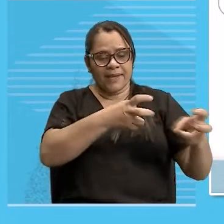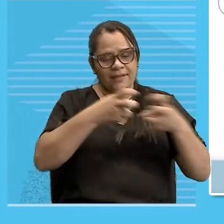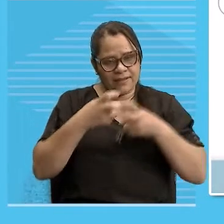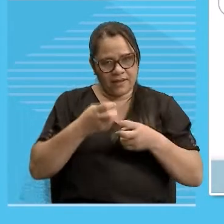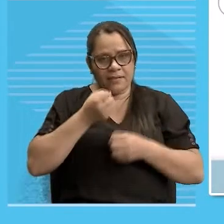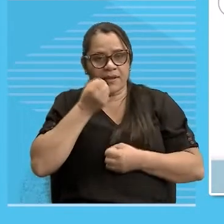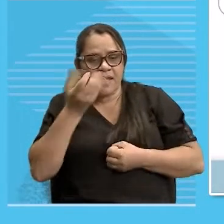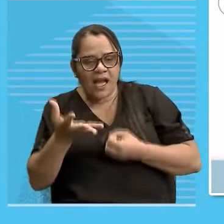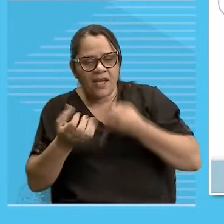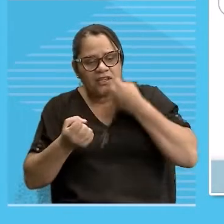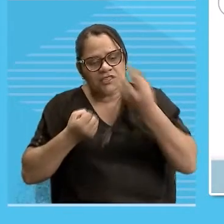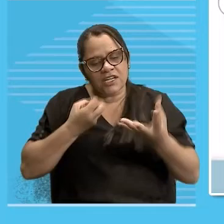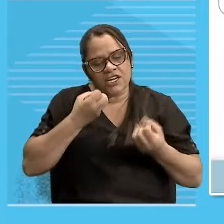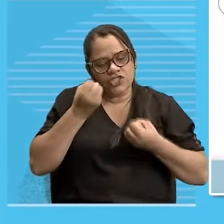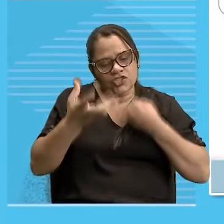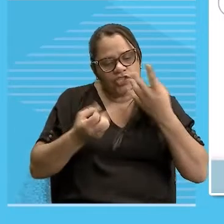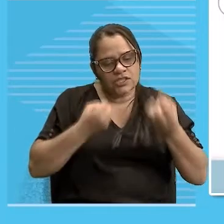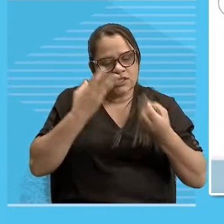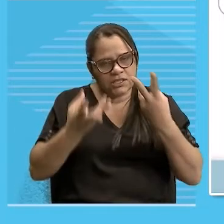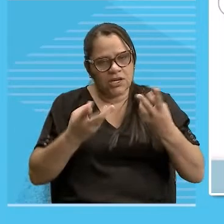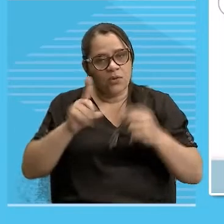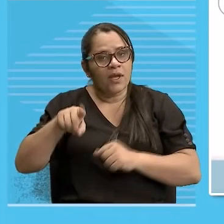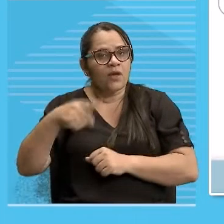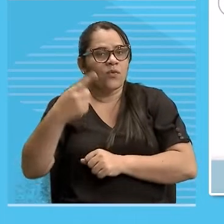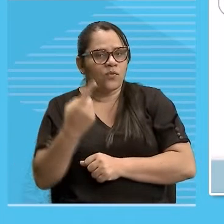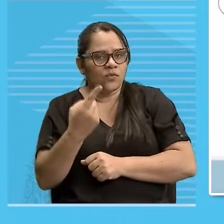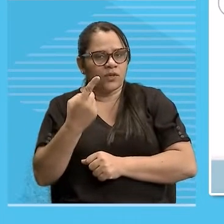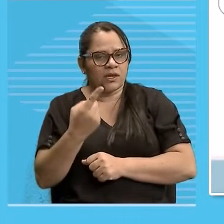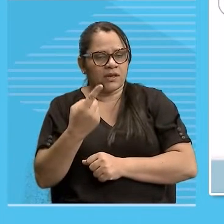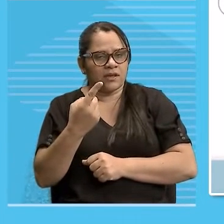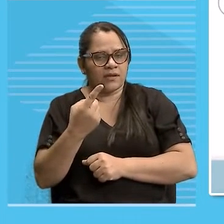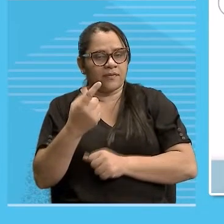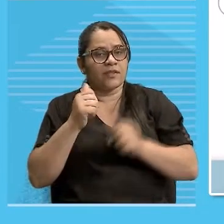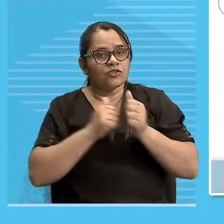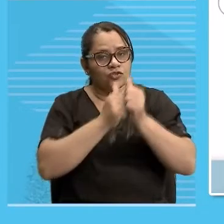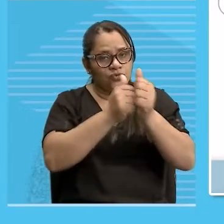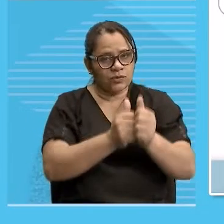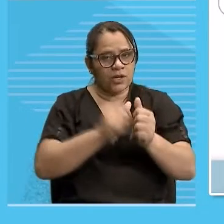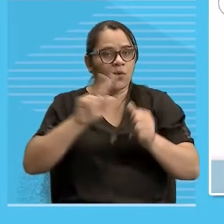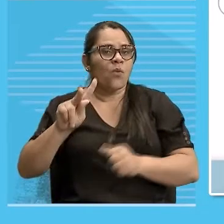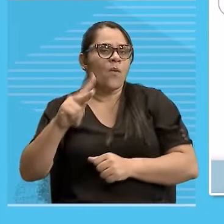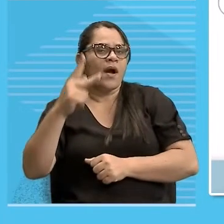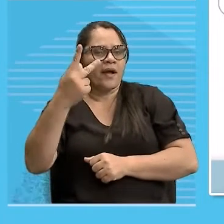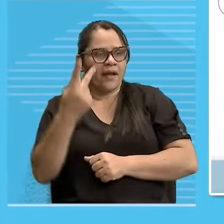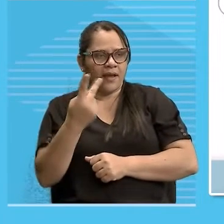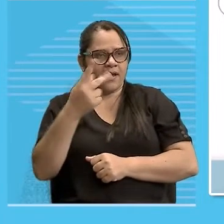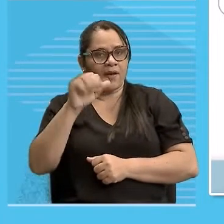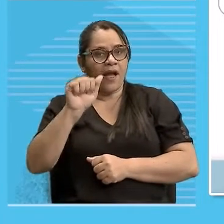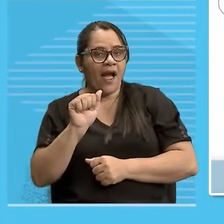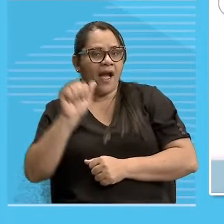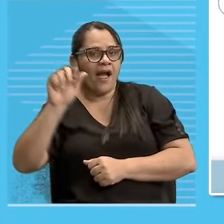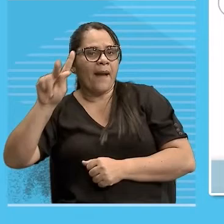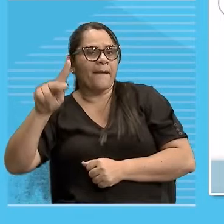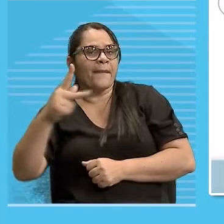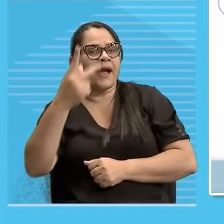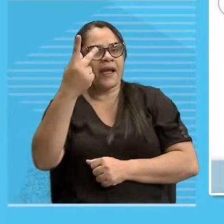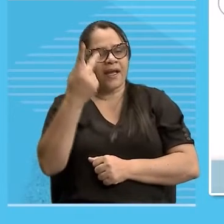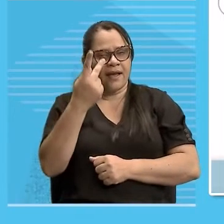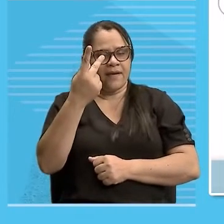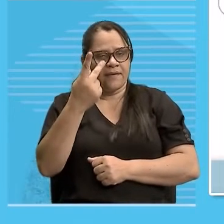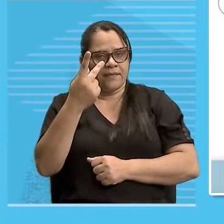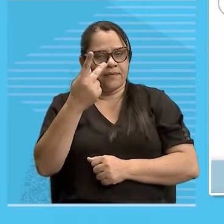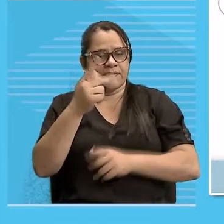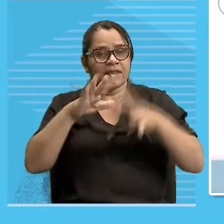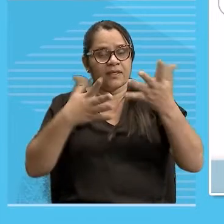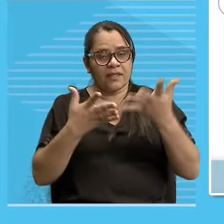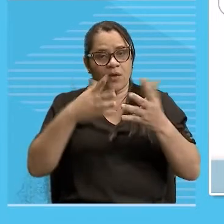só. É o A seguido do H. Aquele H que aparece lá é muito mais para indicar que esse A na hora da